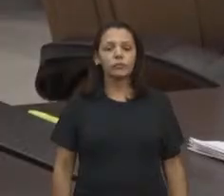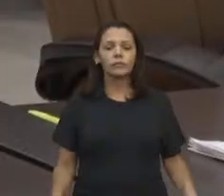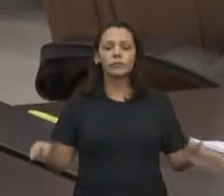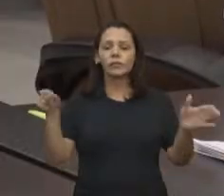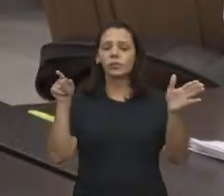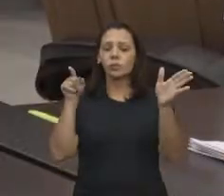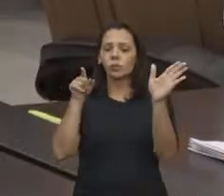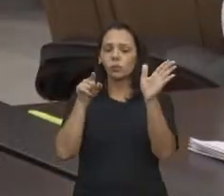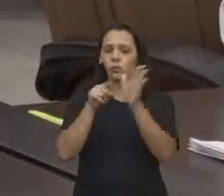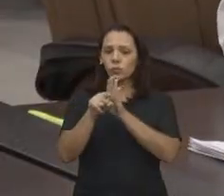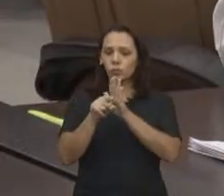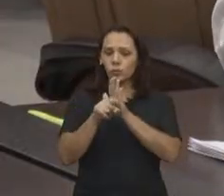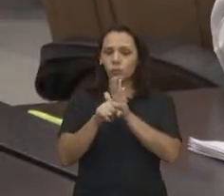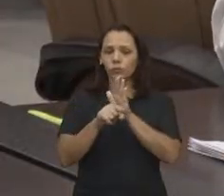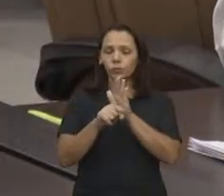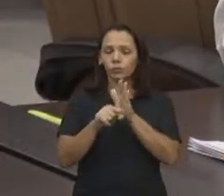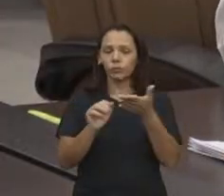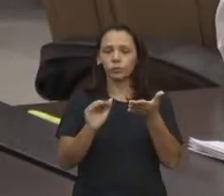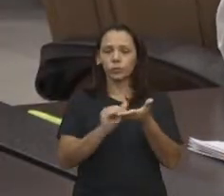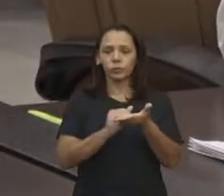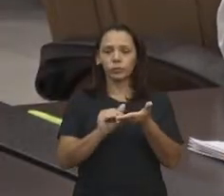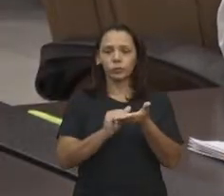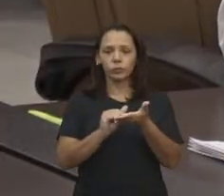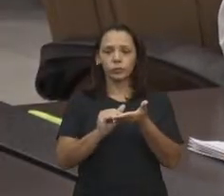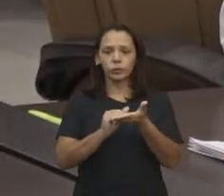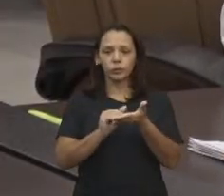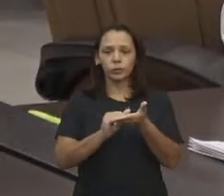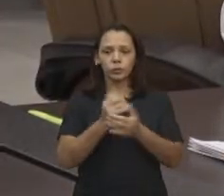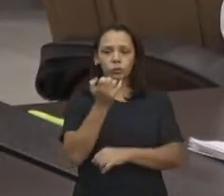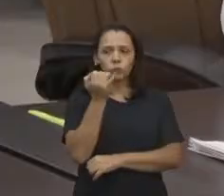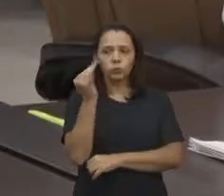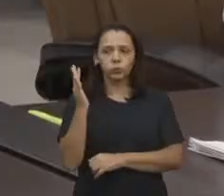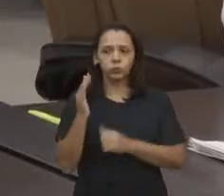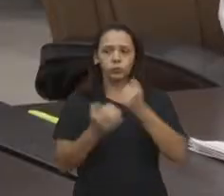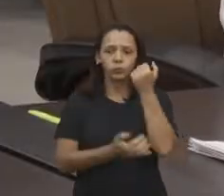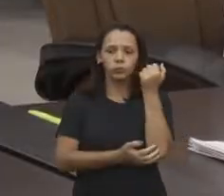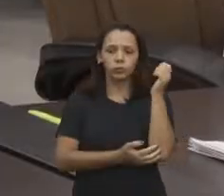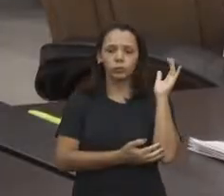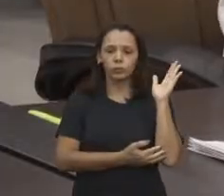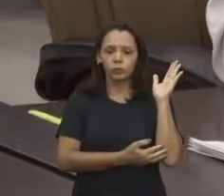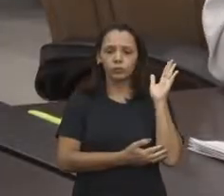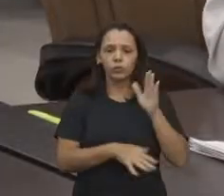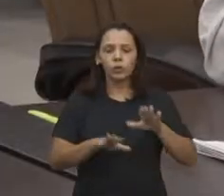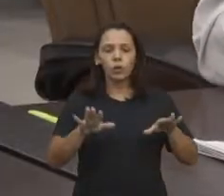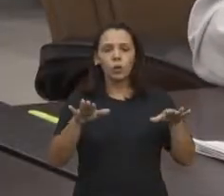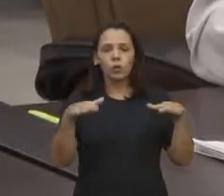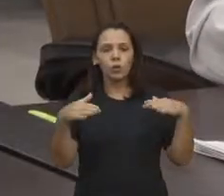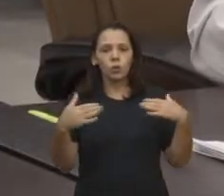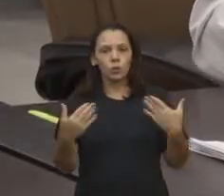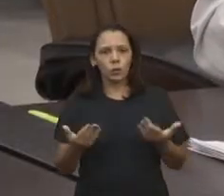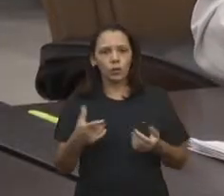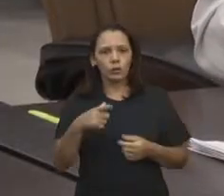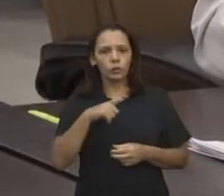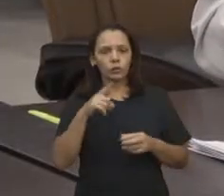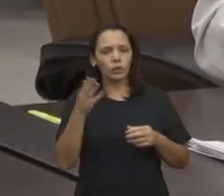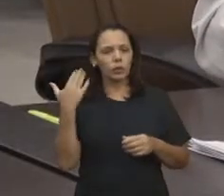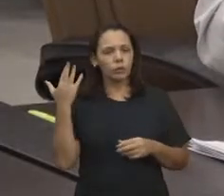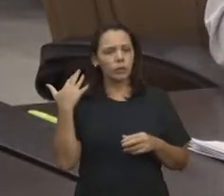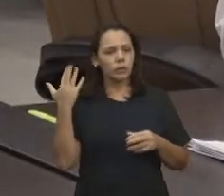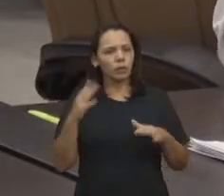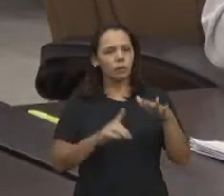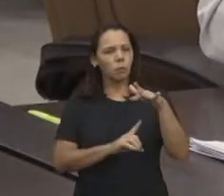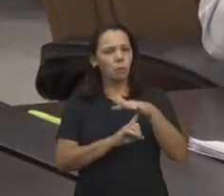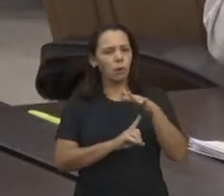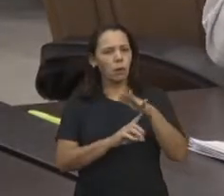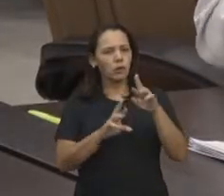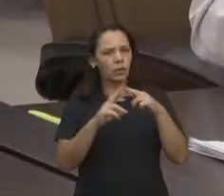pergunta aqui, o secretário do Meio Ambiente. Quando a gente fez as reuniões das praças,